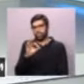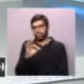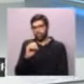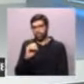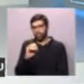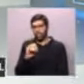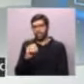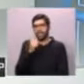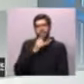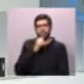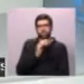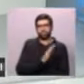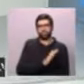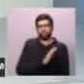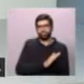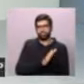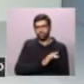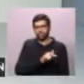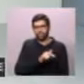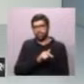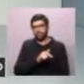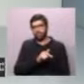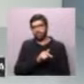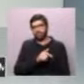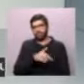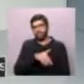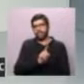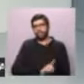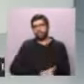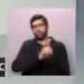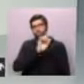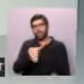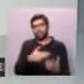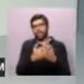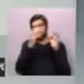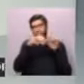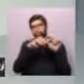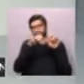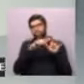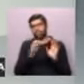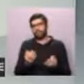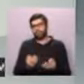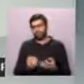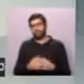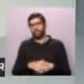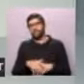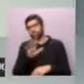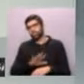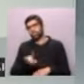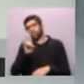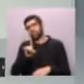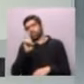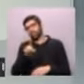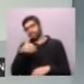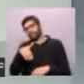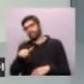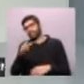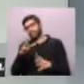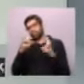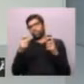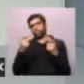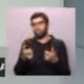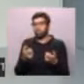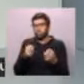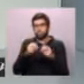Açores, esta ondulação frontal que se desloca para norte e que vai originando alguma precipitação neste arquipélago. Na região norte temos então um dia com um céu pontuado ao